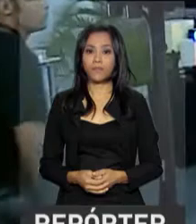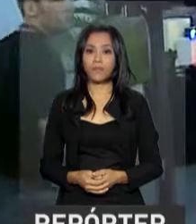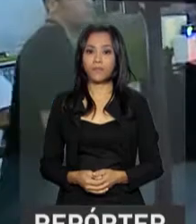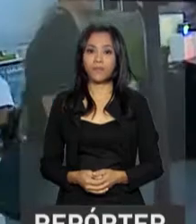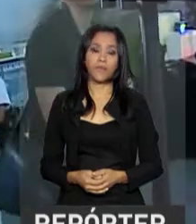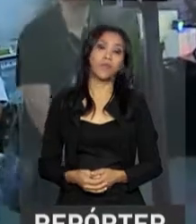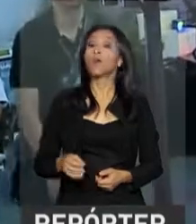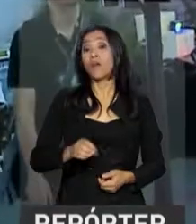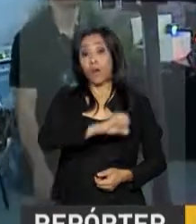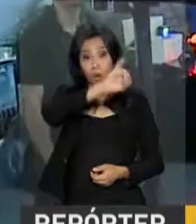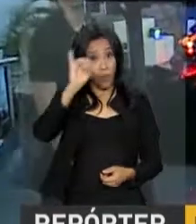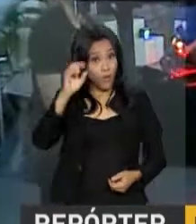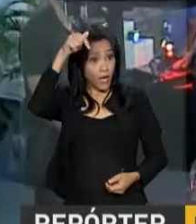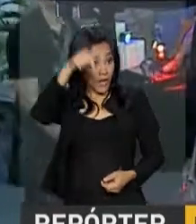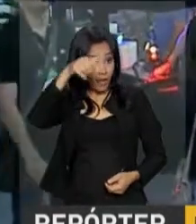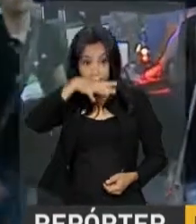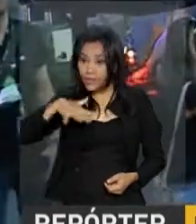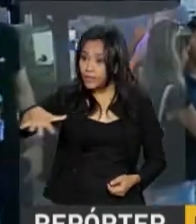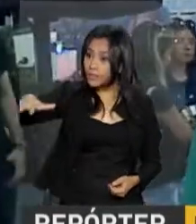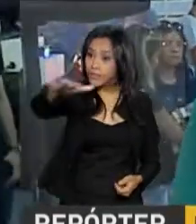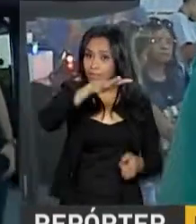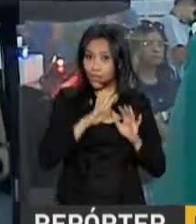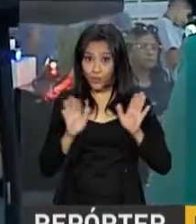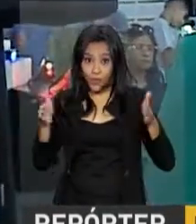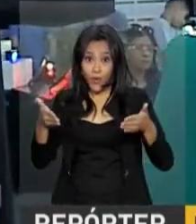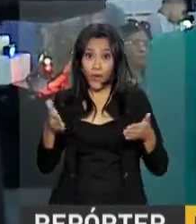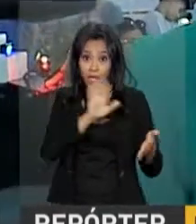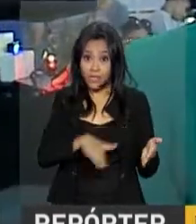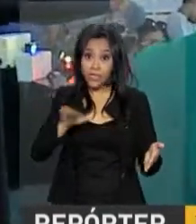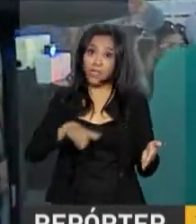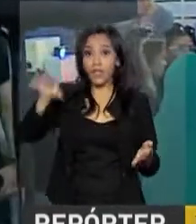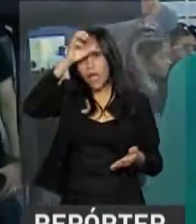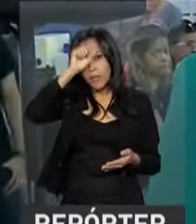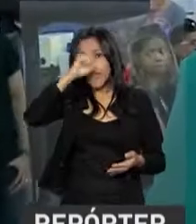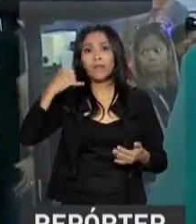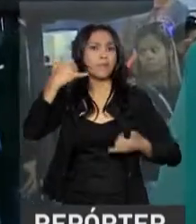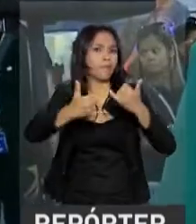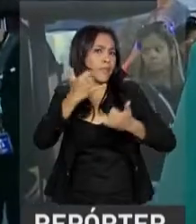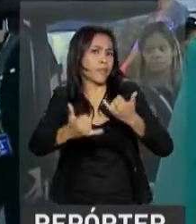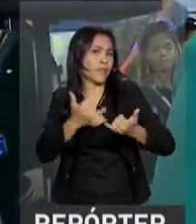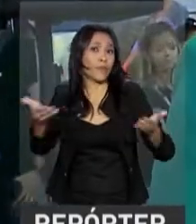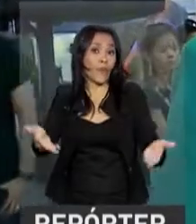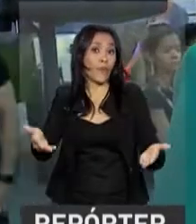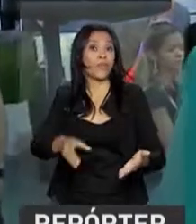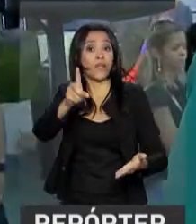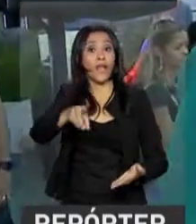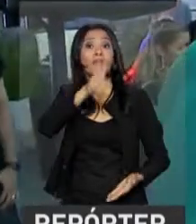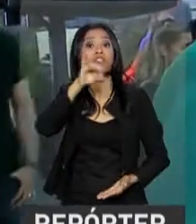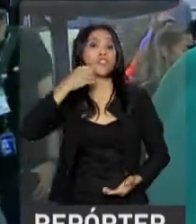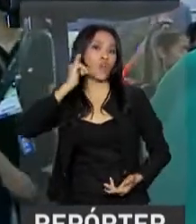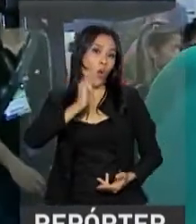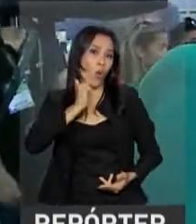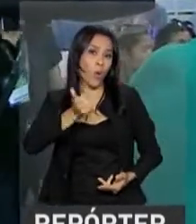Oi, Carol. Aqui no 8º Fórum Mundial da Água, as crianças aprendem brincando. E hoje, Dia Mundial da Água, é dia também de contação de